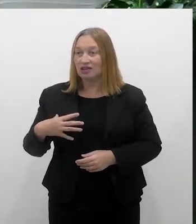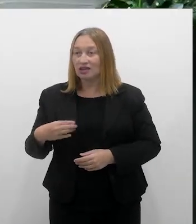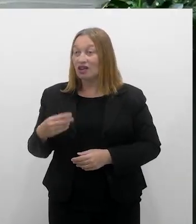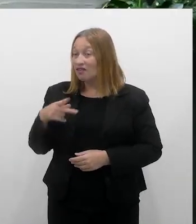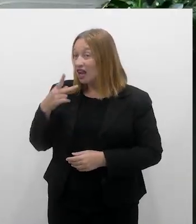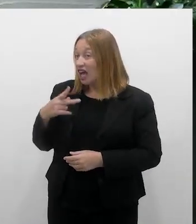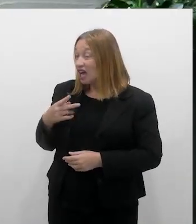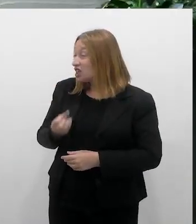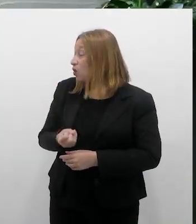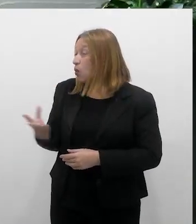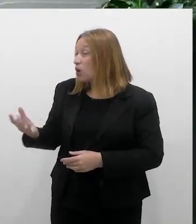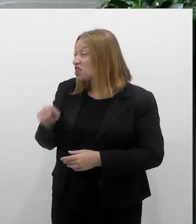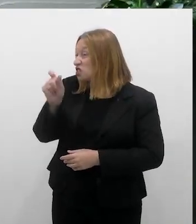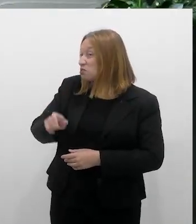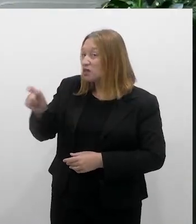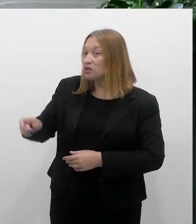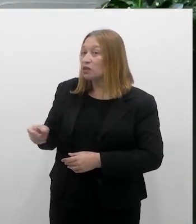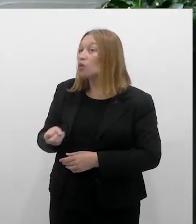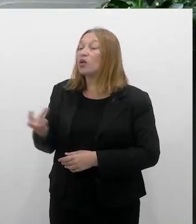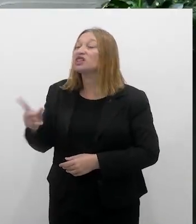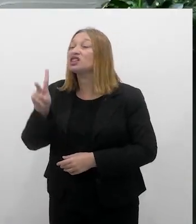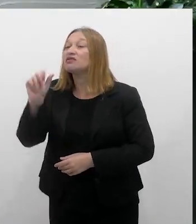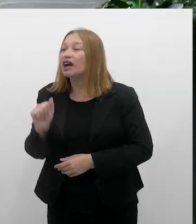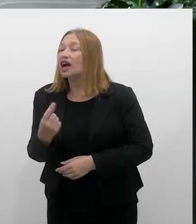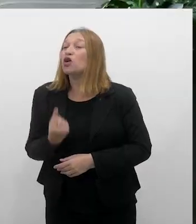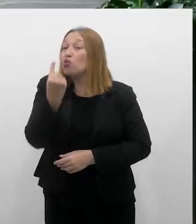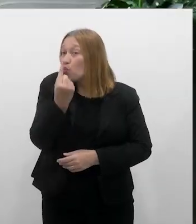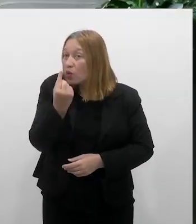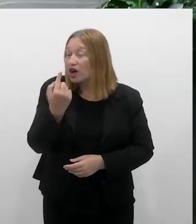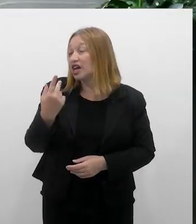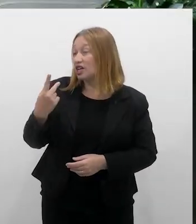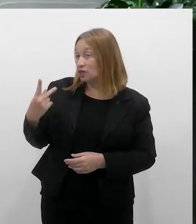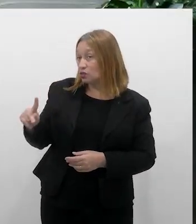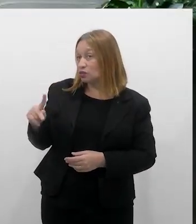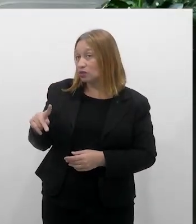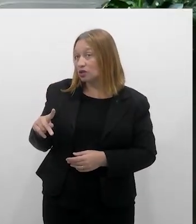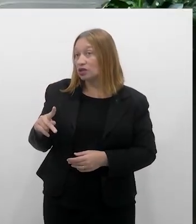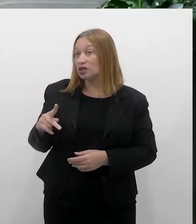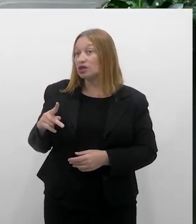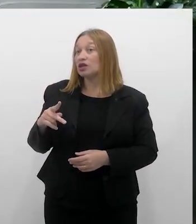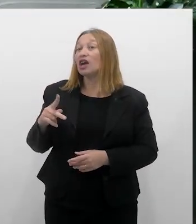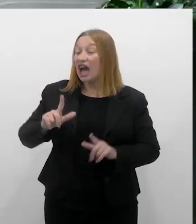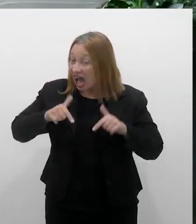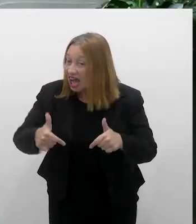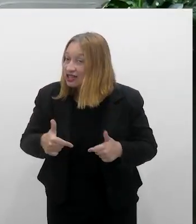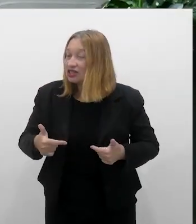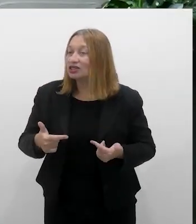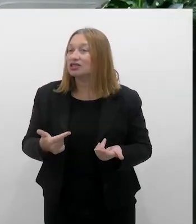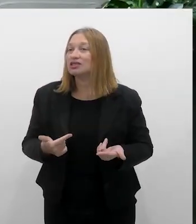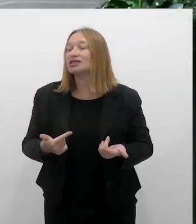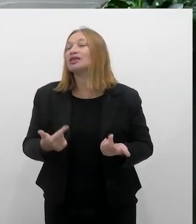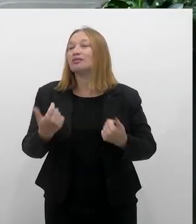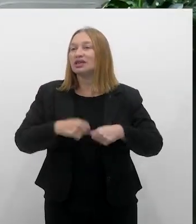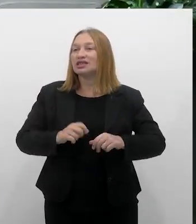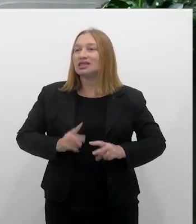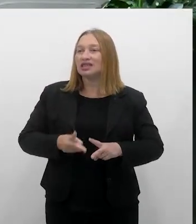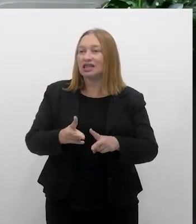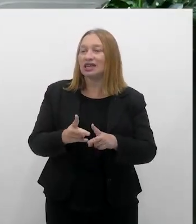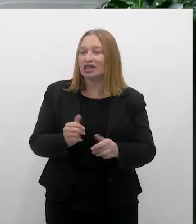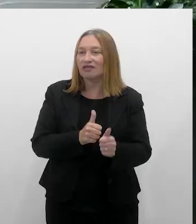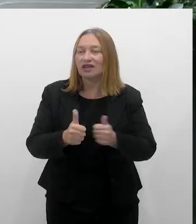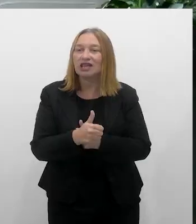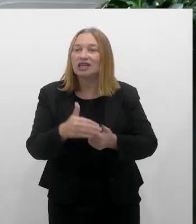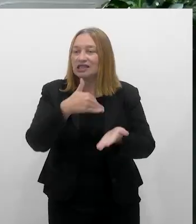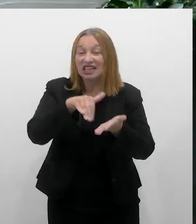eu costumo dizer para eles, eu digo para os meus filhos, eles falam, mas são não sei quantos mil, quantas vagas você precisa? Uma, que é a sua. Corra atrás, não